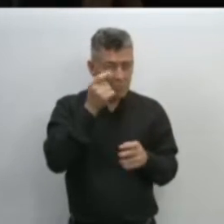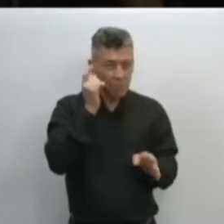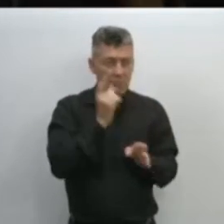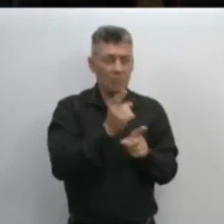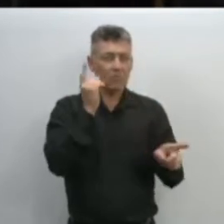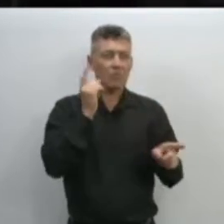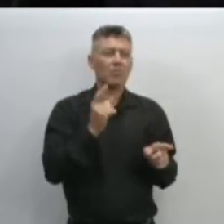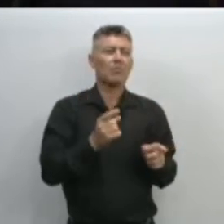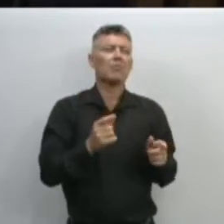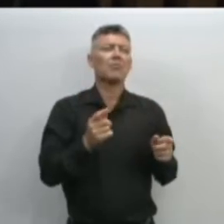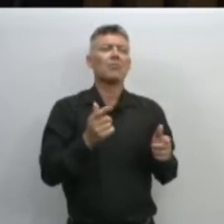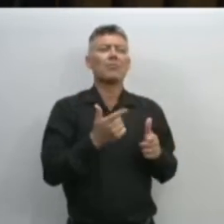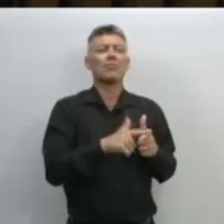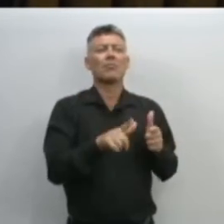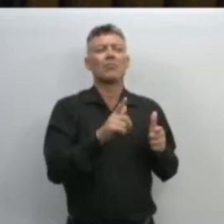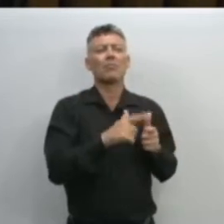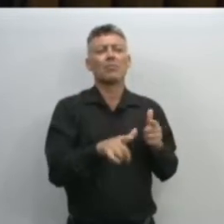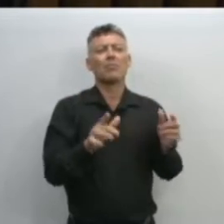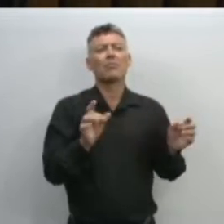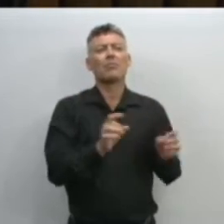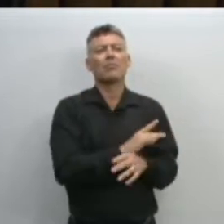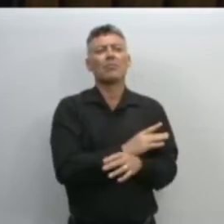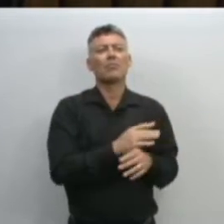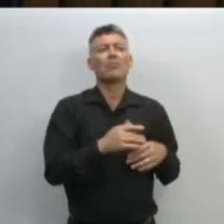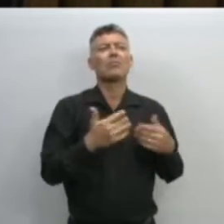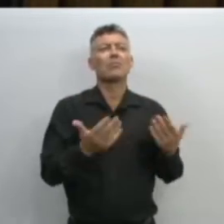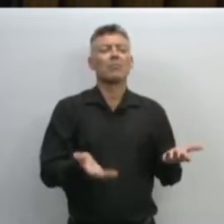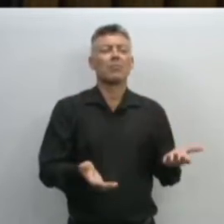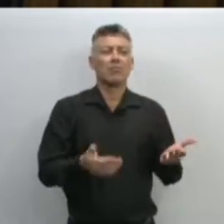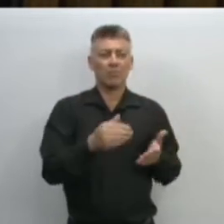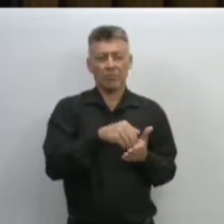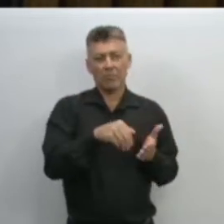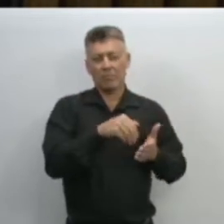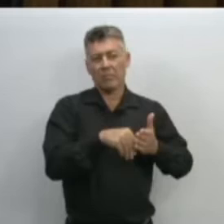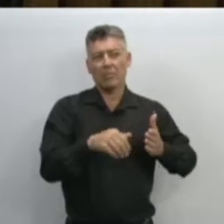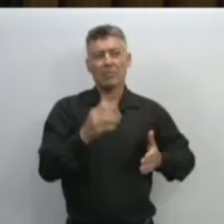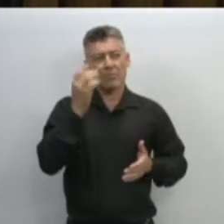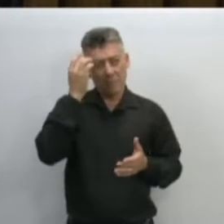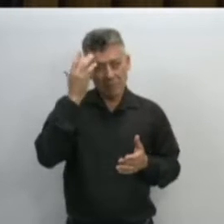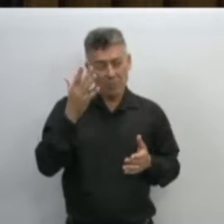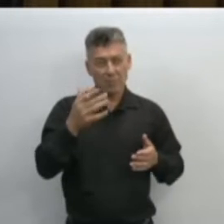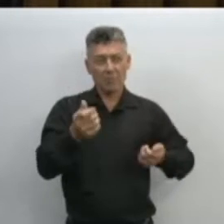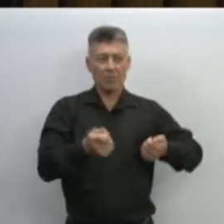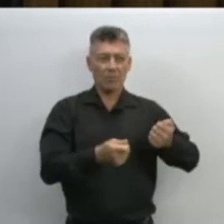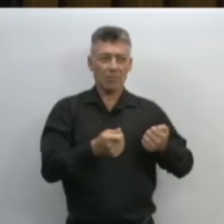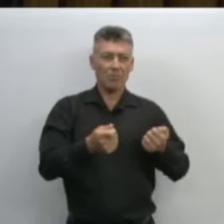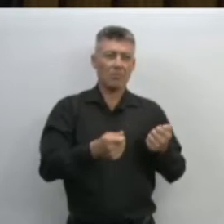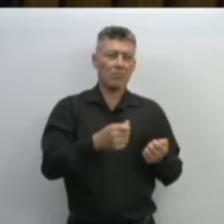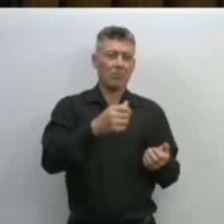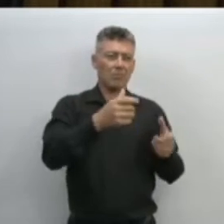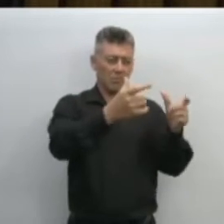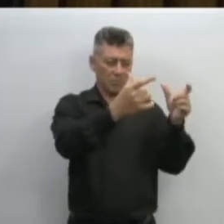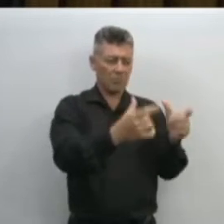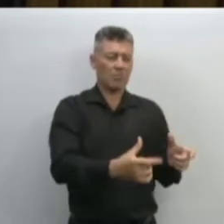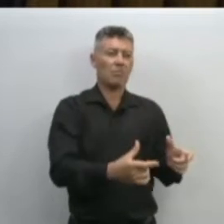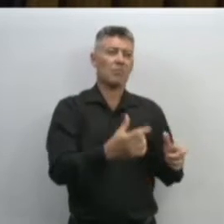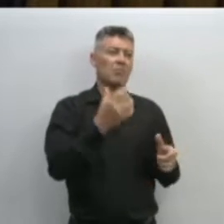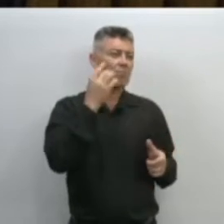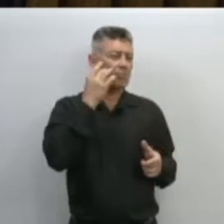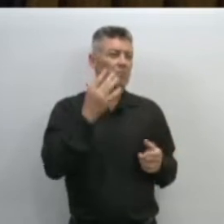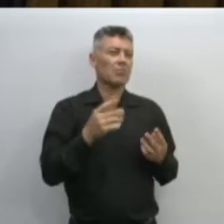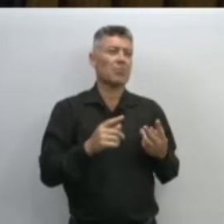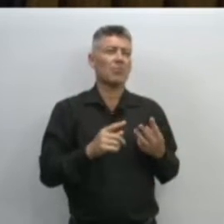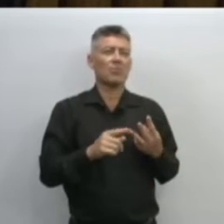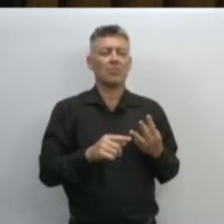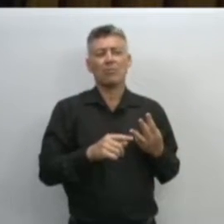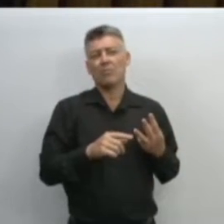uma solução para a secretaria e para facilitar o fluxo de carros ali naquela localidade. O terceiro